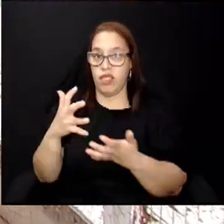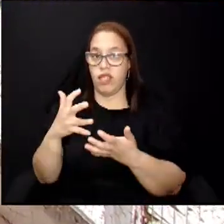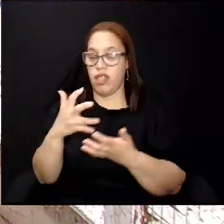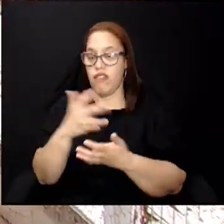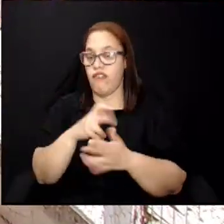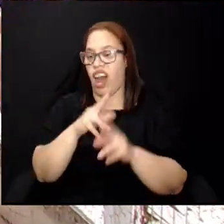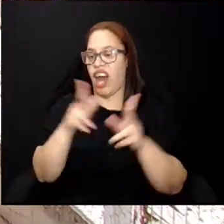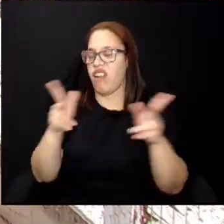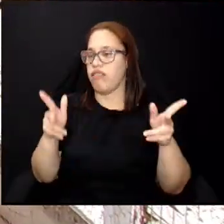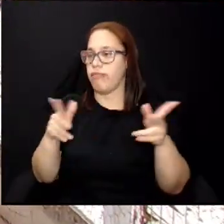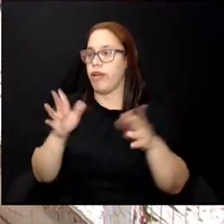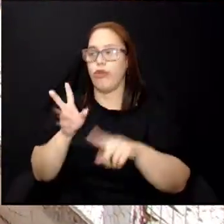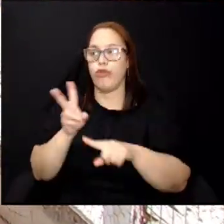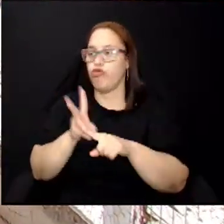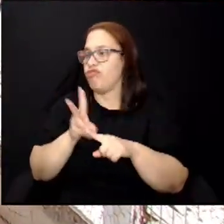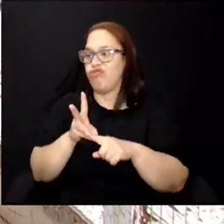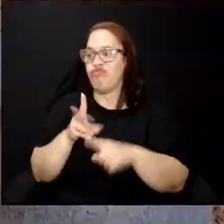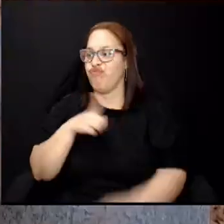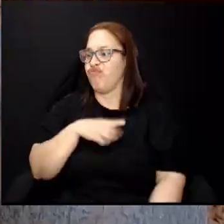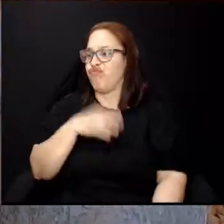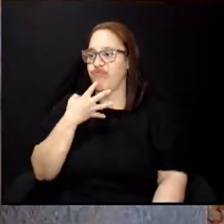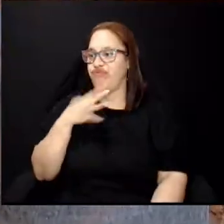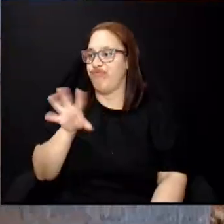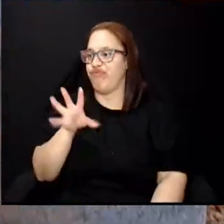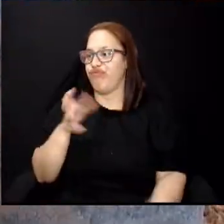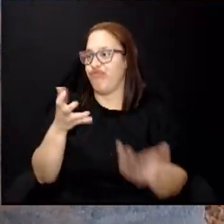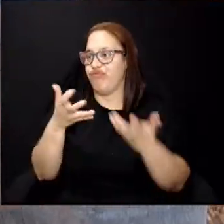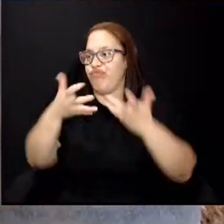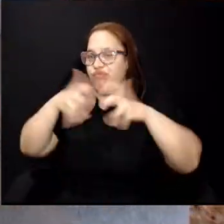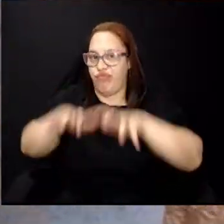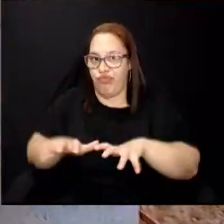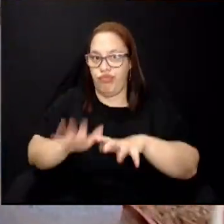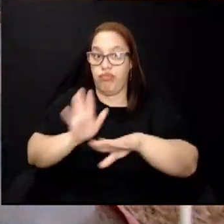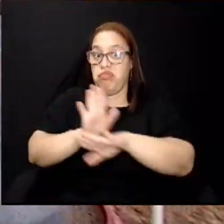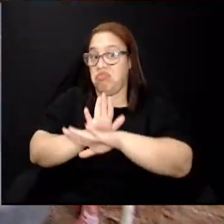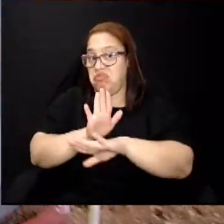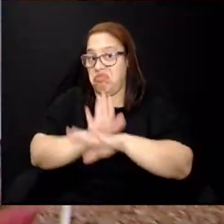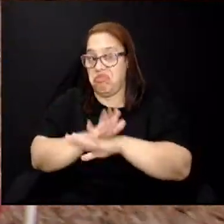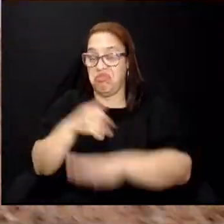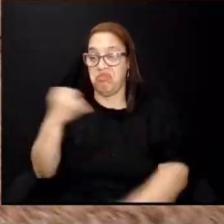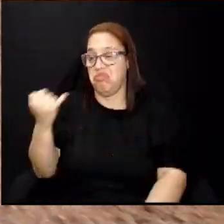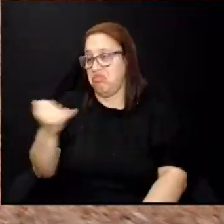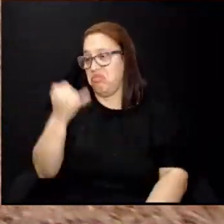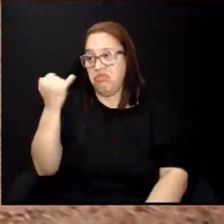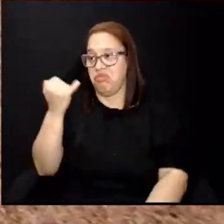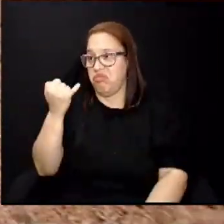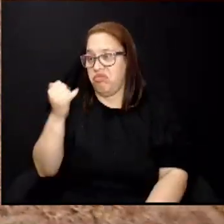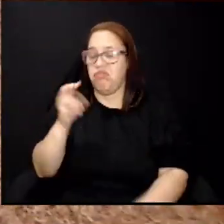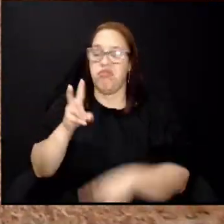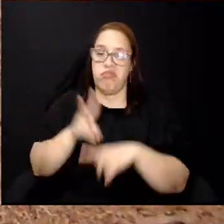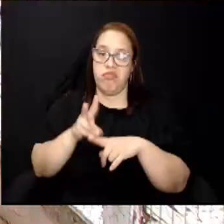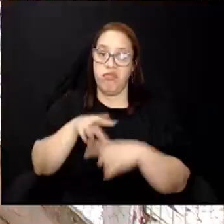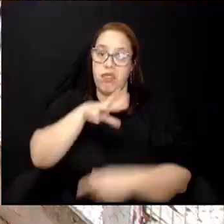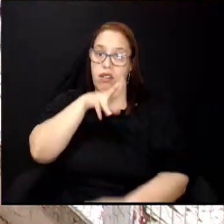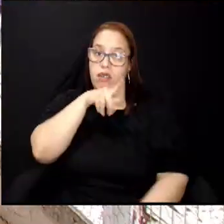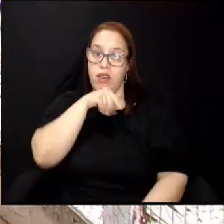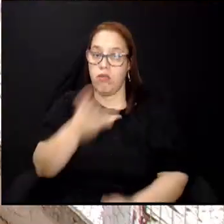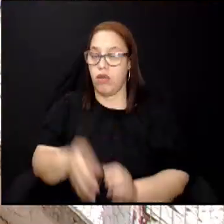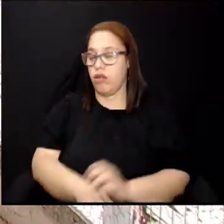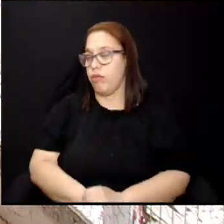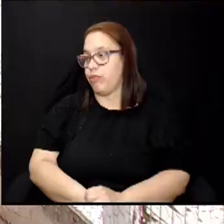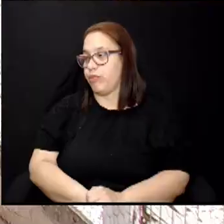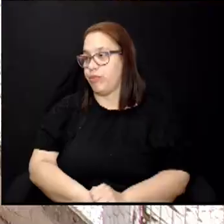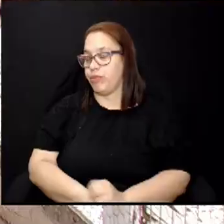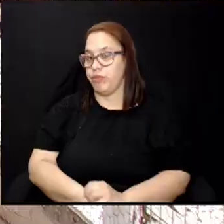Elas querem ter, mas não querem ou não acham importante a forma de se cuidar desse animal, né? Então a gente percebe